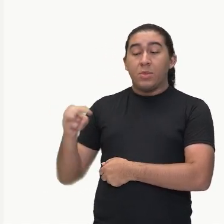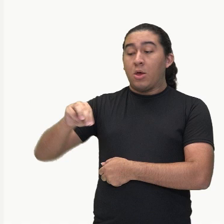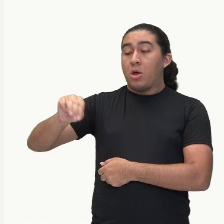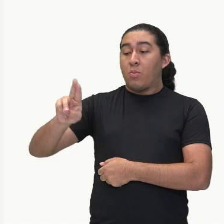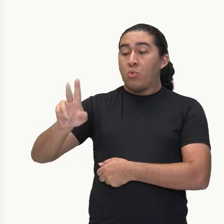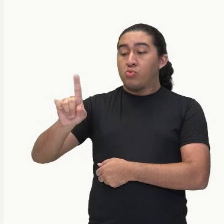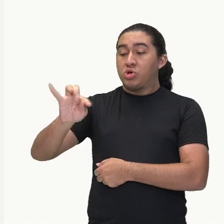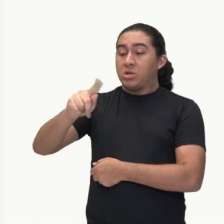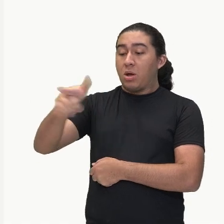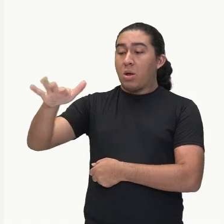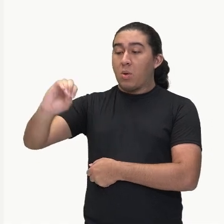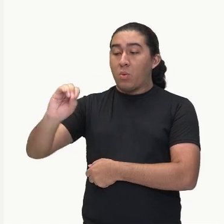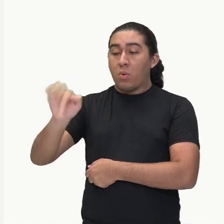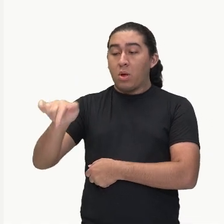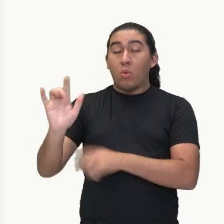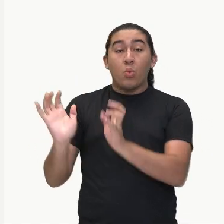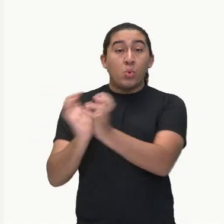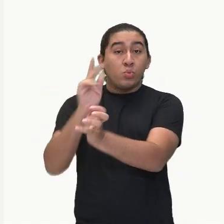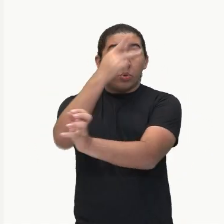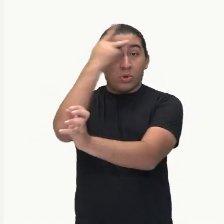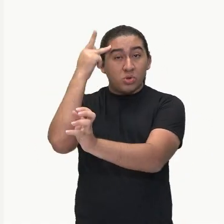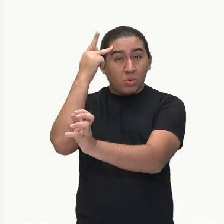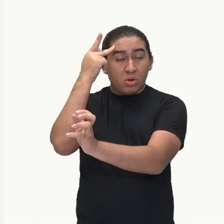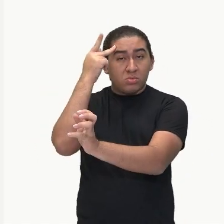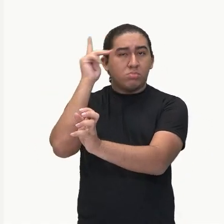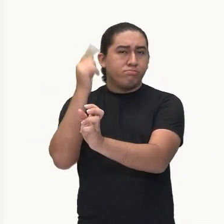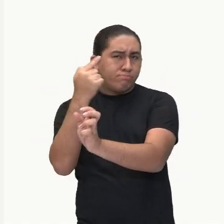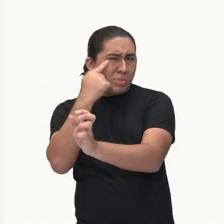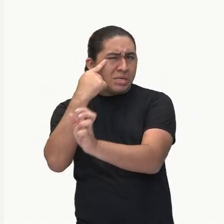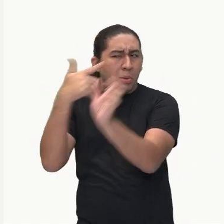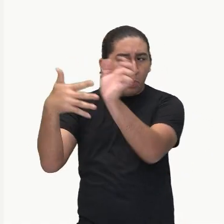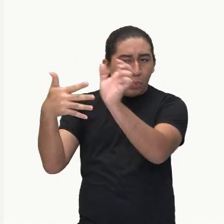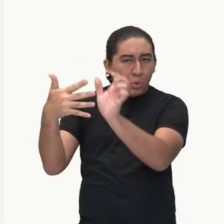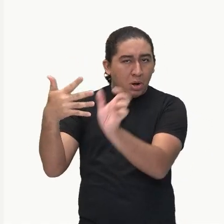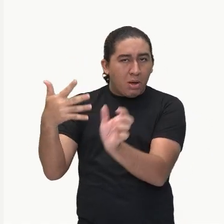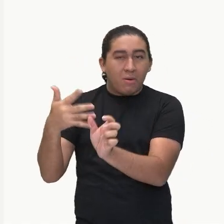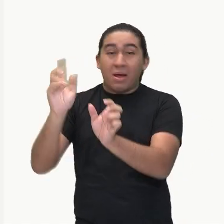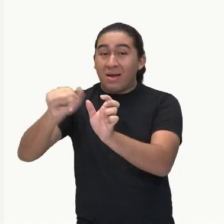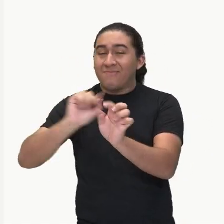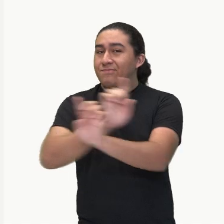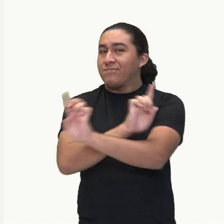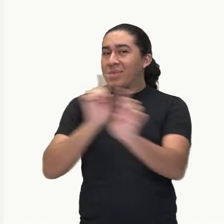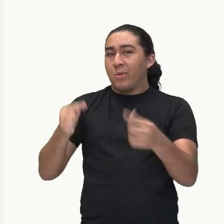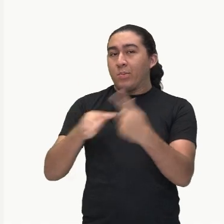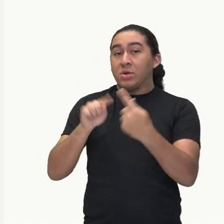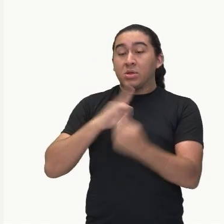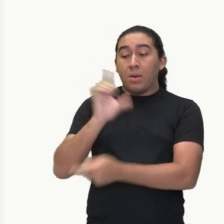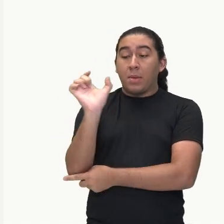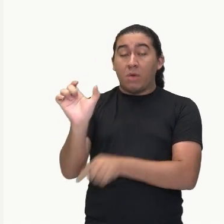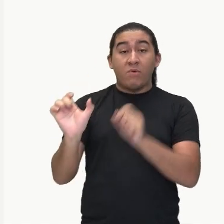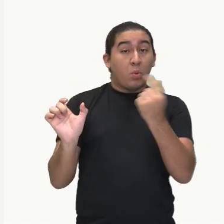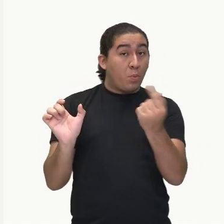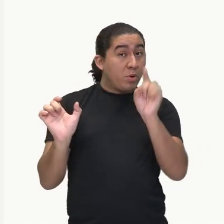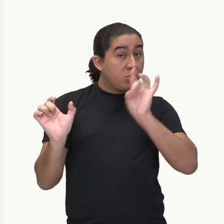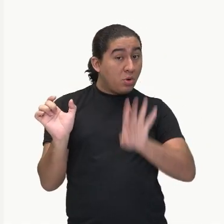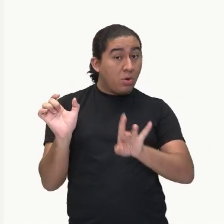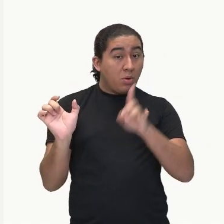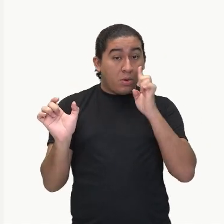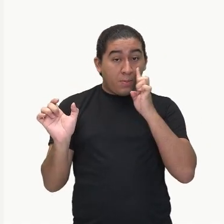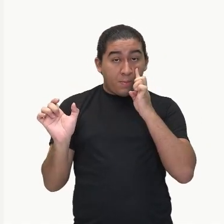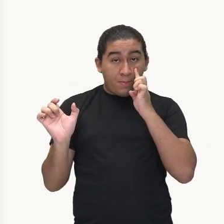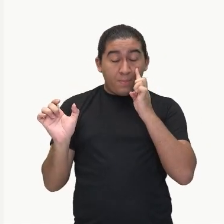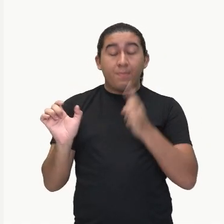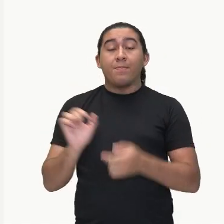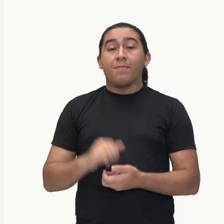multidão poderia dar uma ideia de plural, né? Mas não é plural, porque tem apenas um núcleo. Olha aí, está no